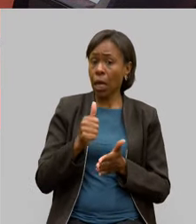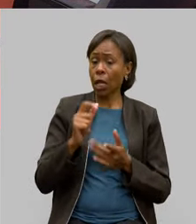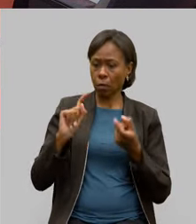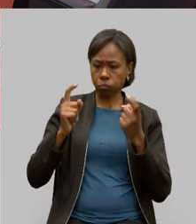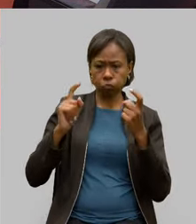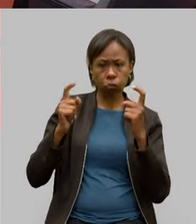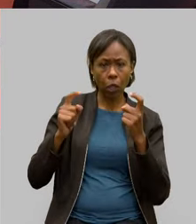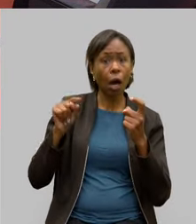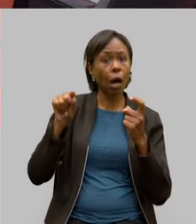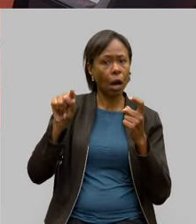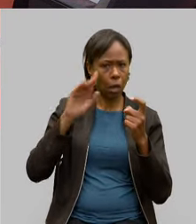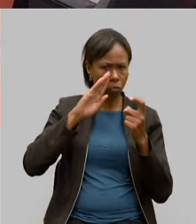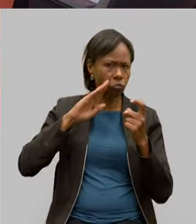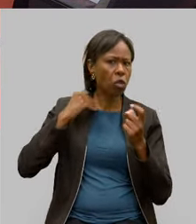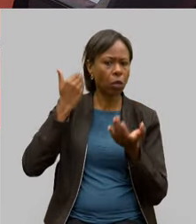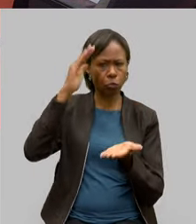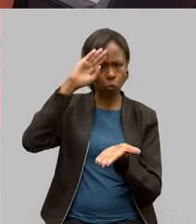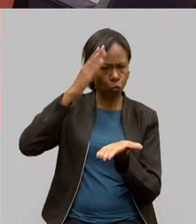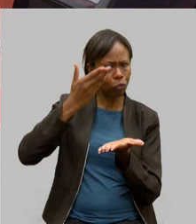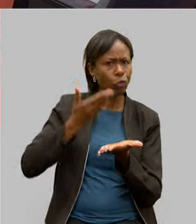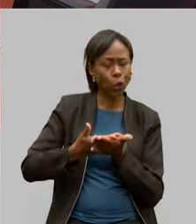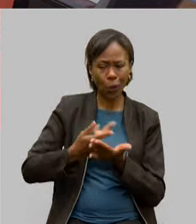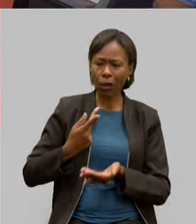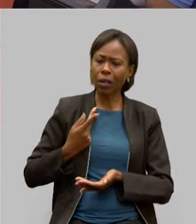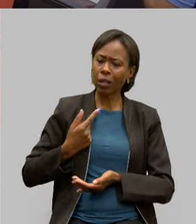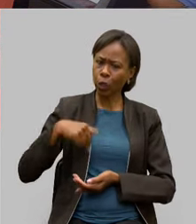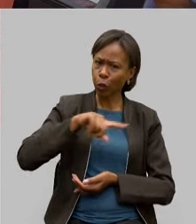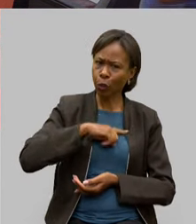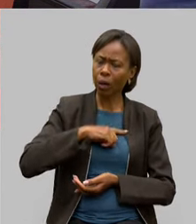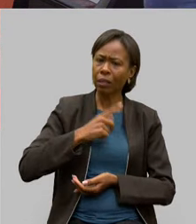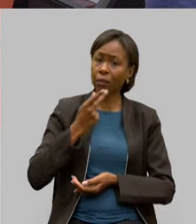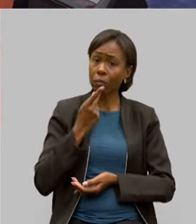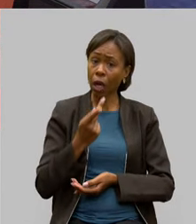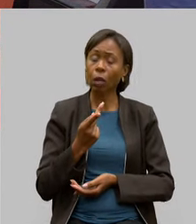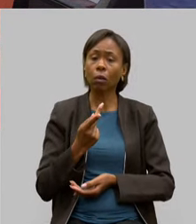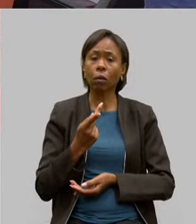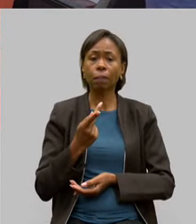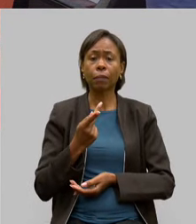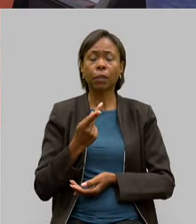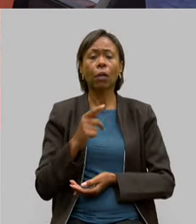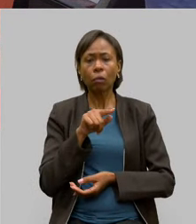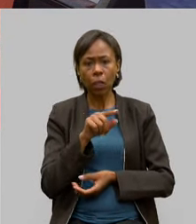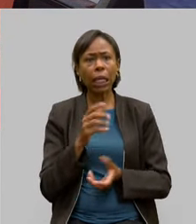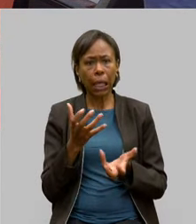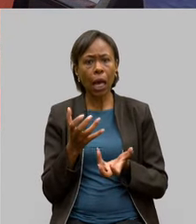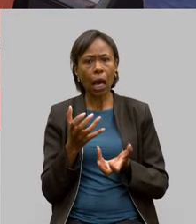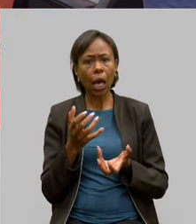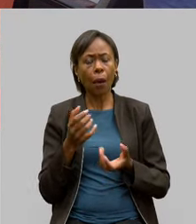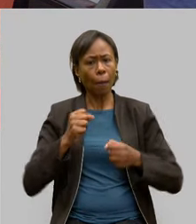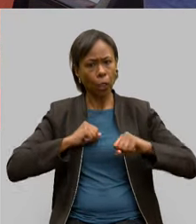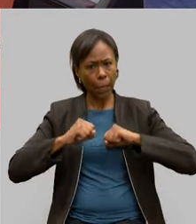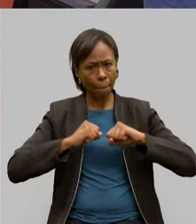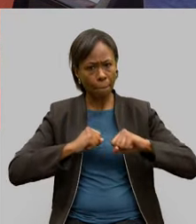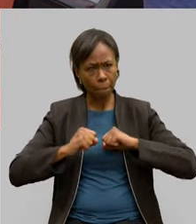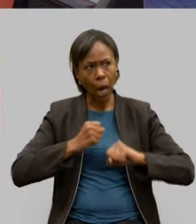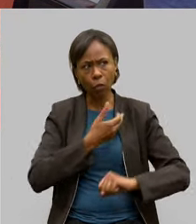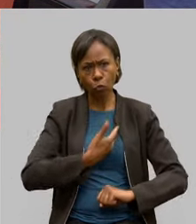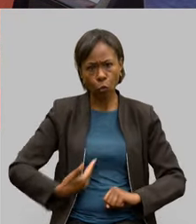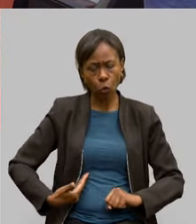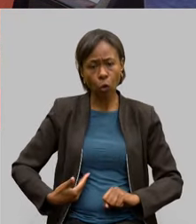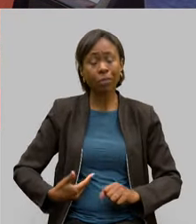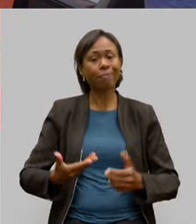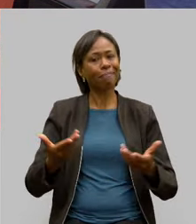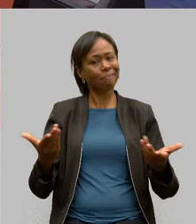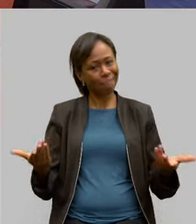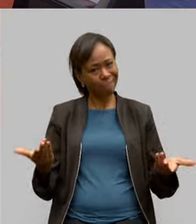ela confiou na gente e simplesmente falou ó vamos você vocês animam de fazer um debate público e aqui cá